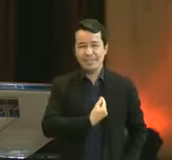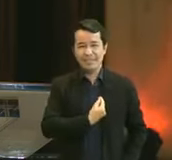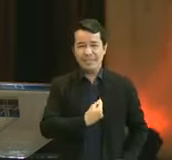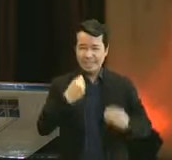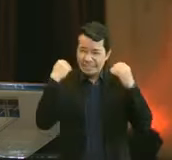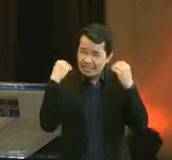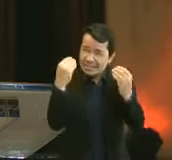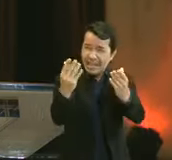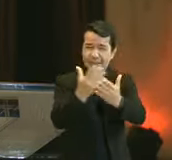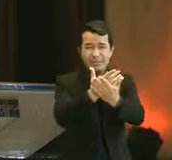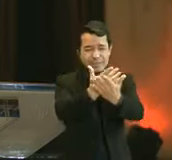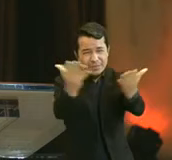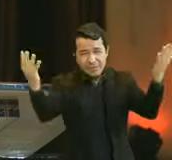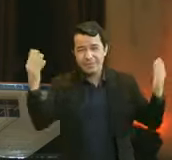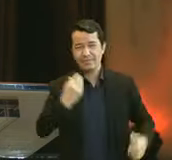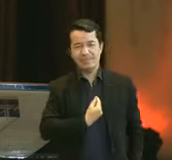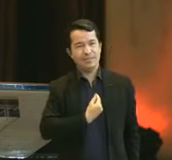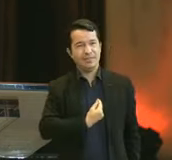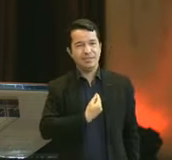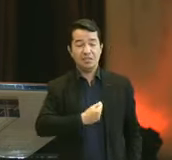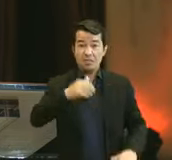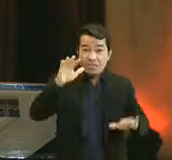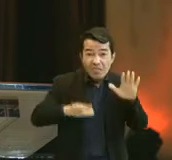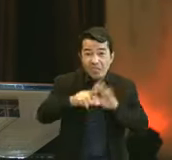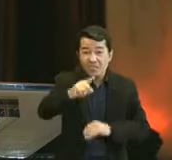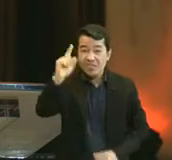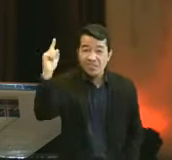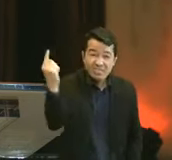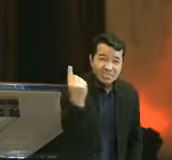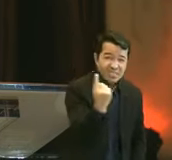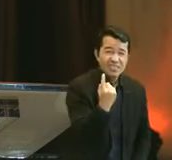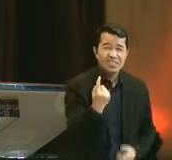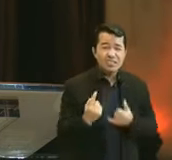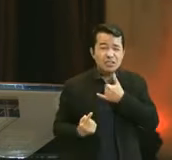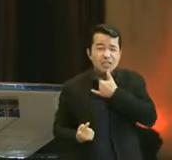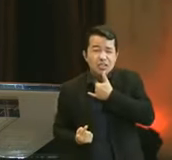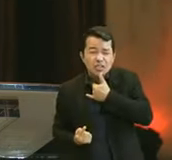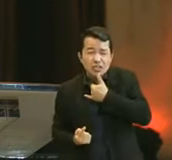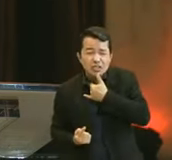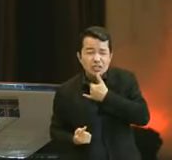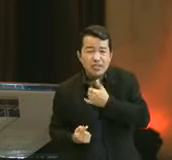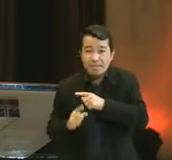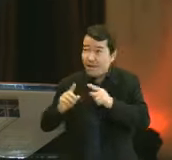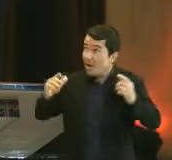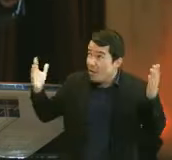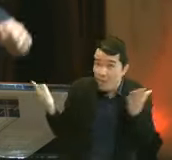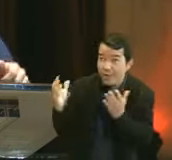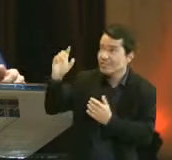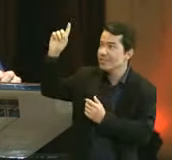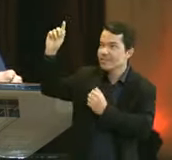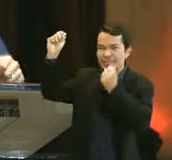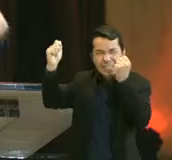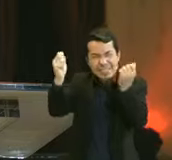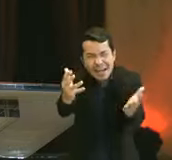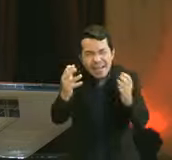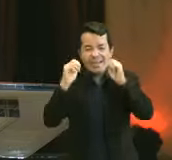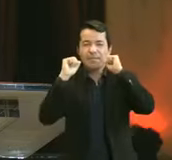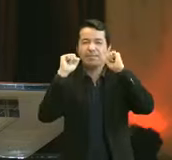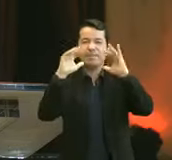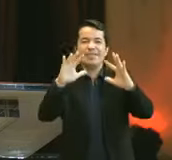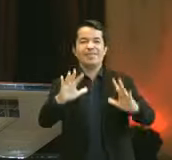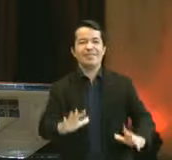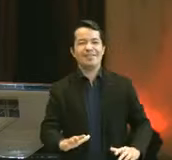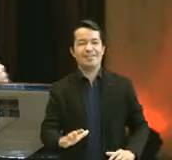mas vai sair daqui abastecido pela presença de Deus. Existe bênção na casa de Deus,